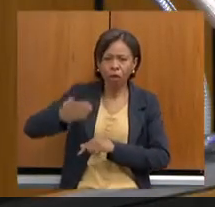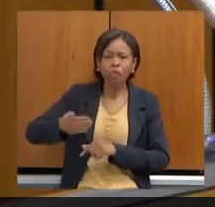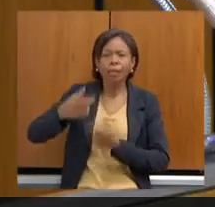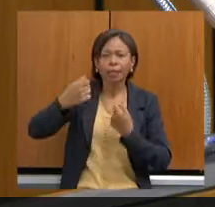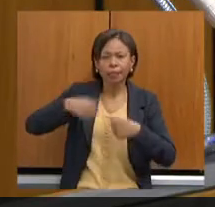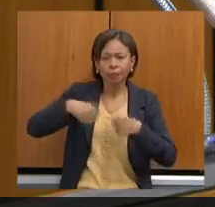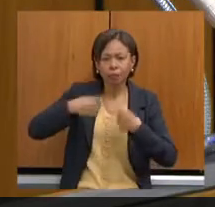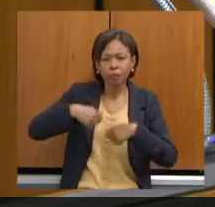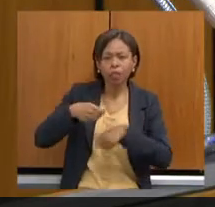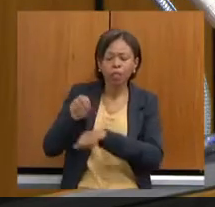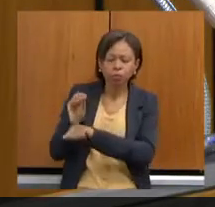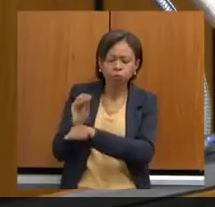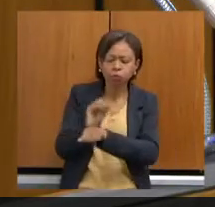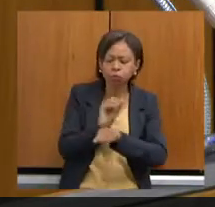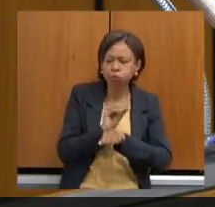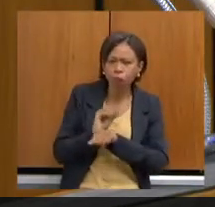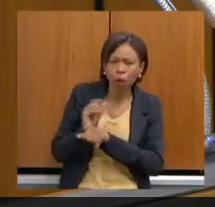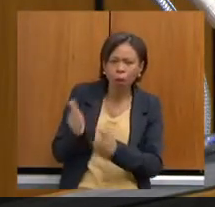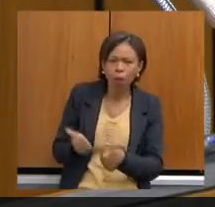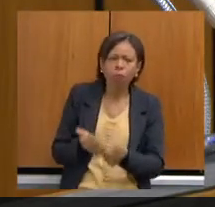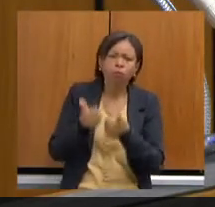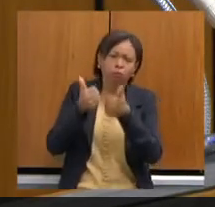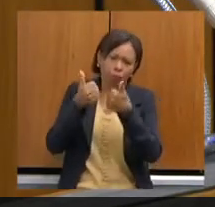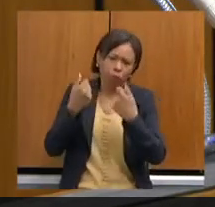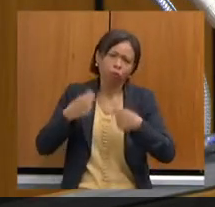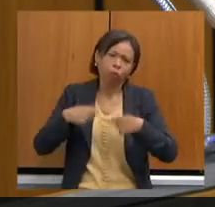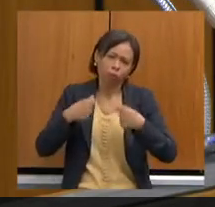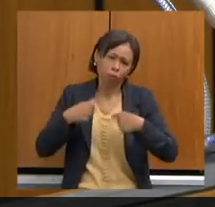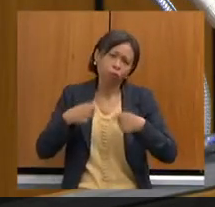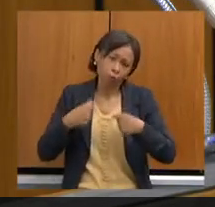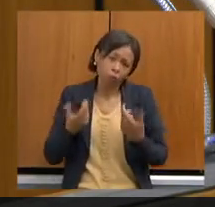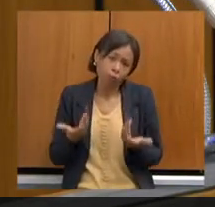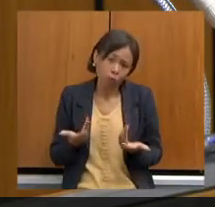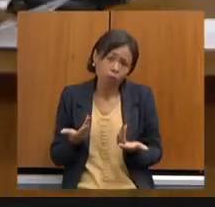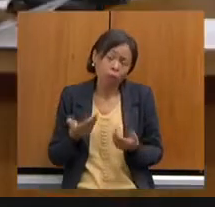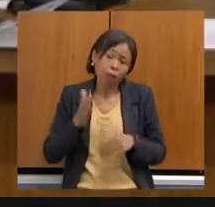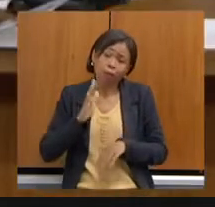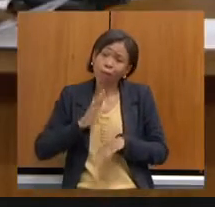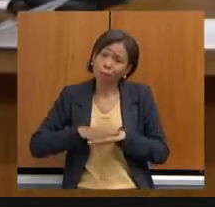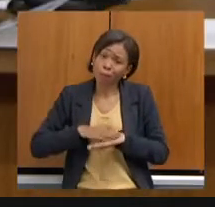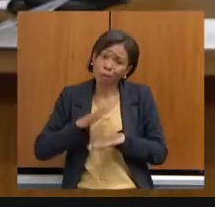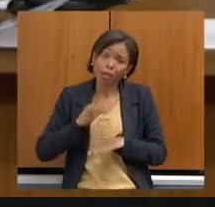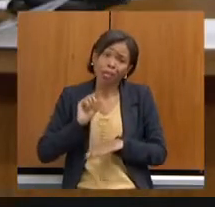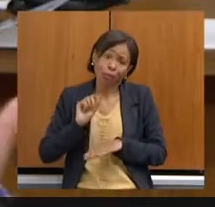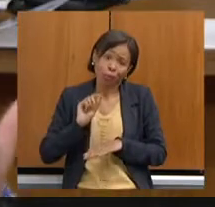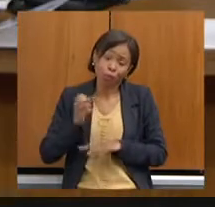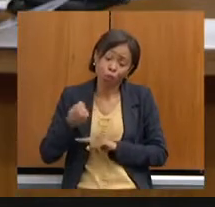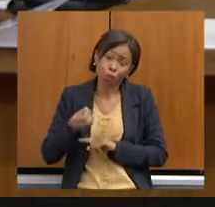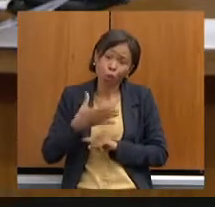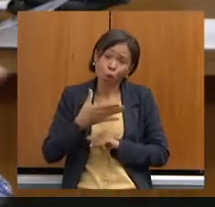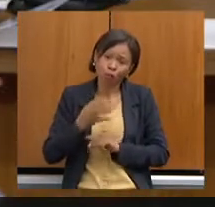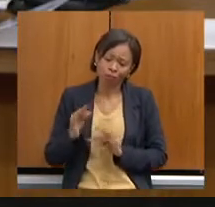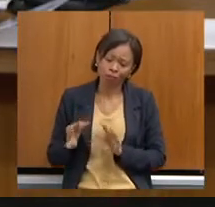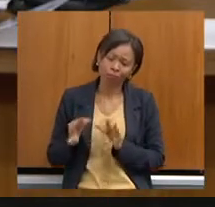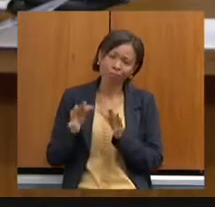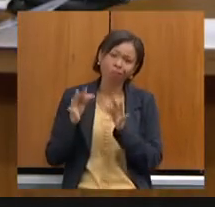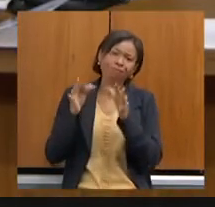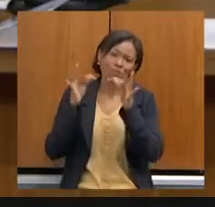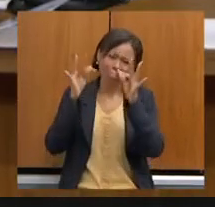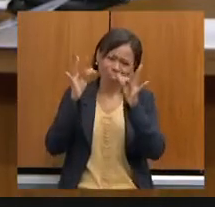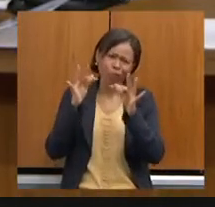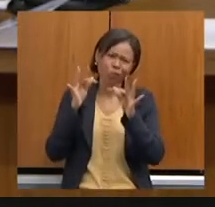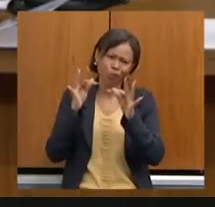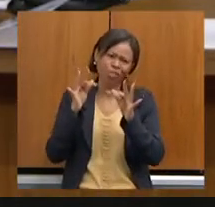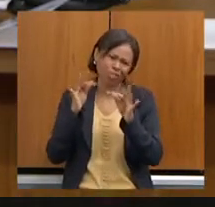mas efetivo e também trazer mais até que as novas tecnologias tecnologias o